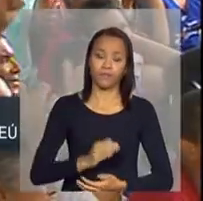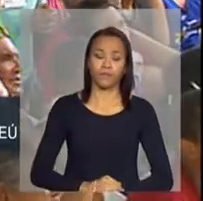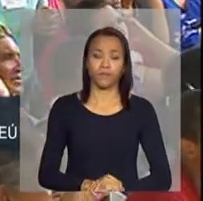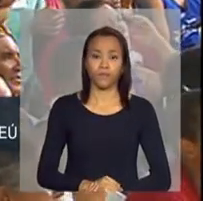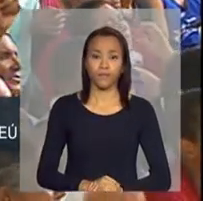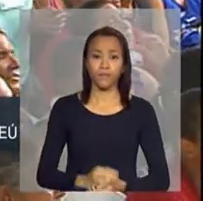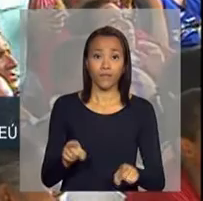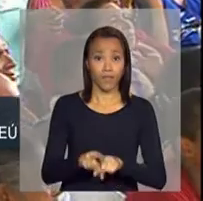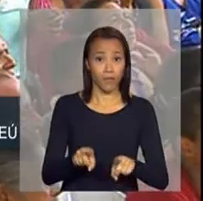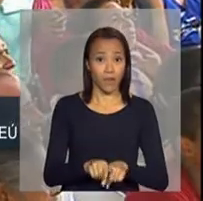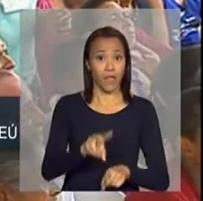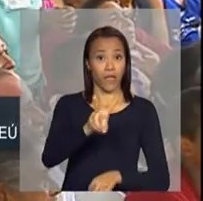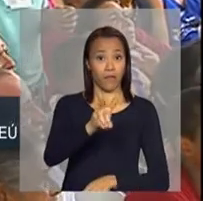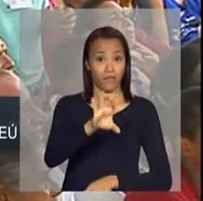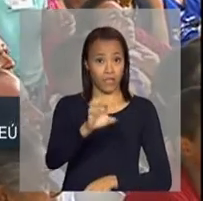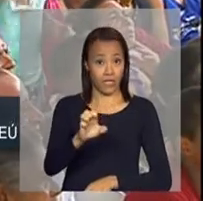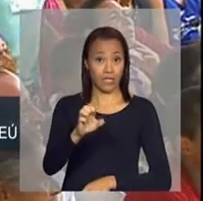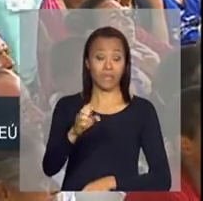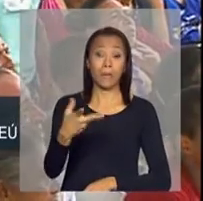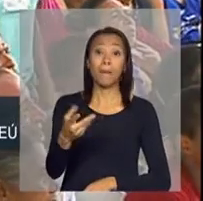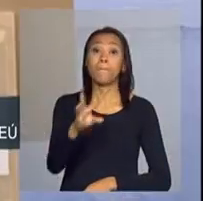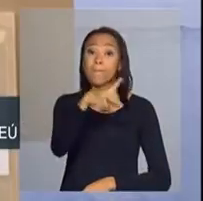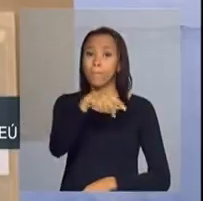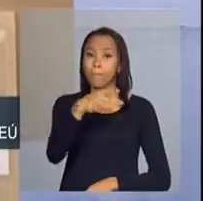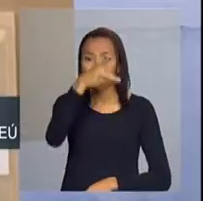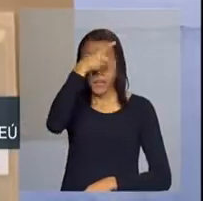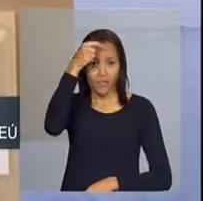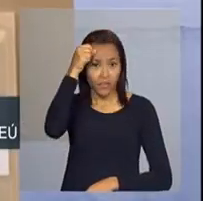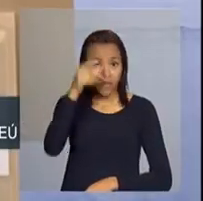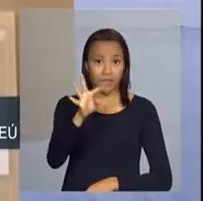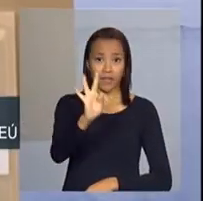a sua vice-prefeita Tatiana Duarte,